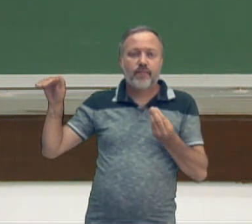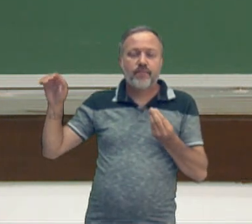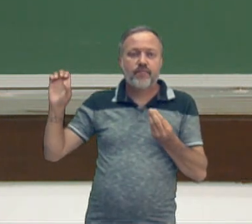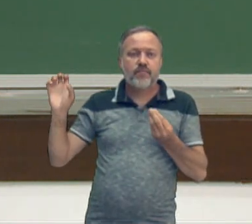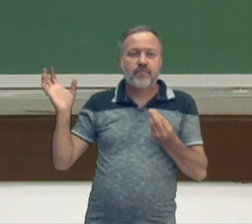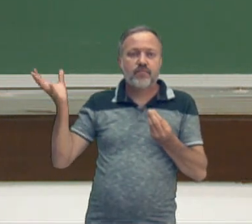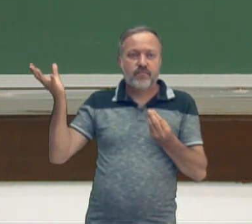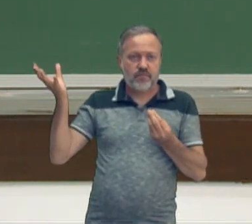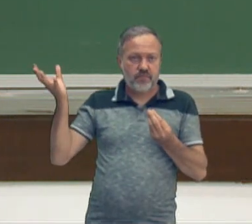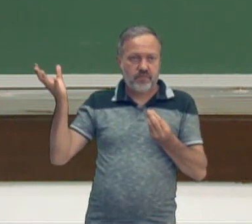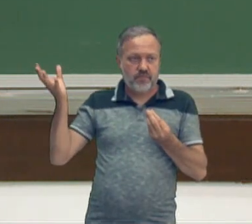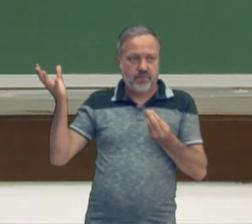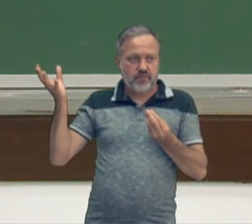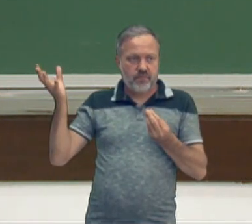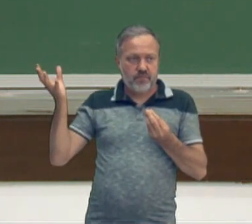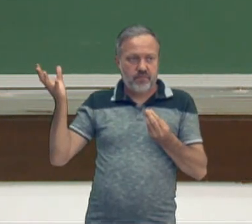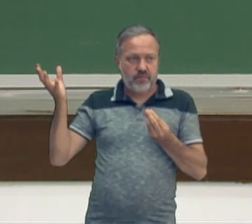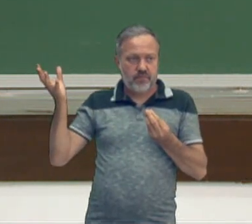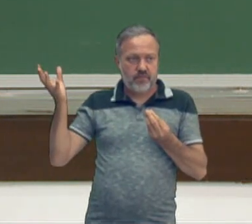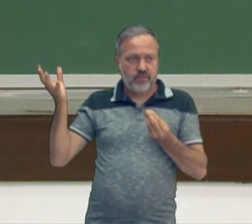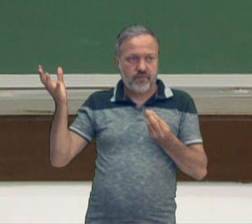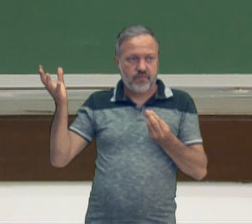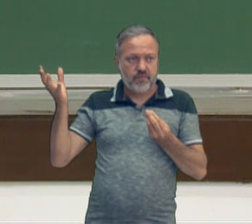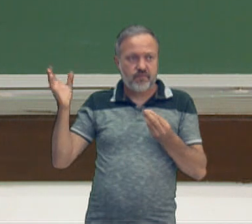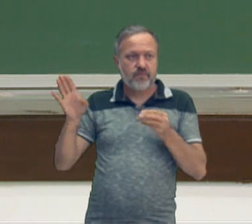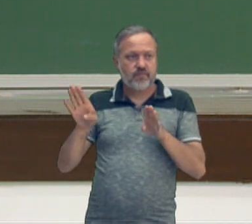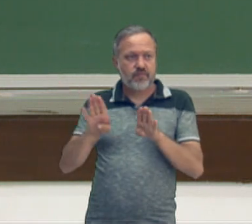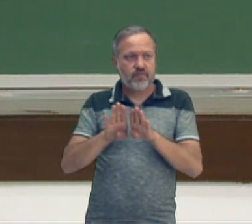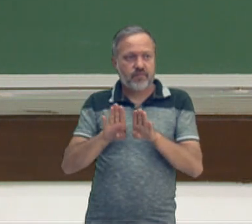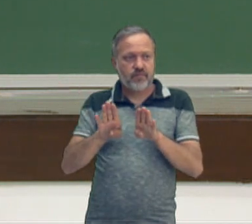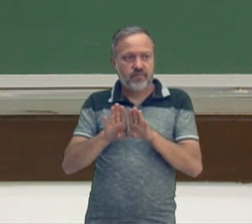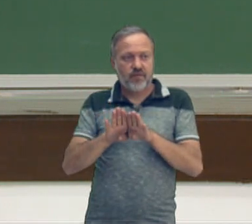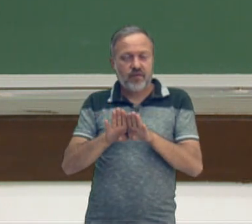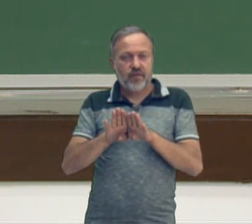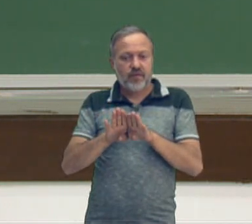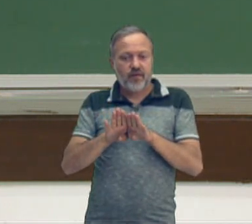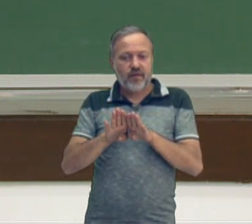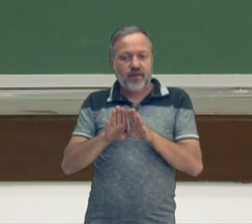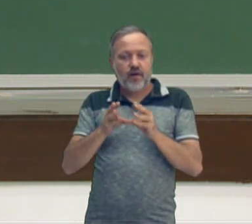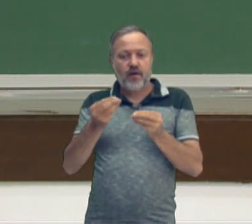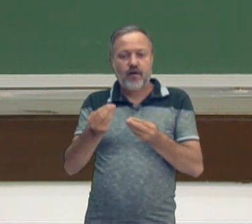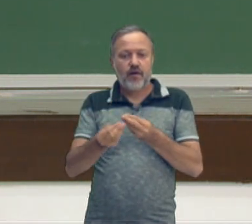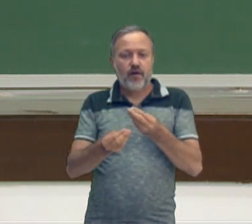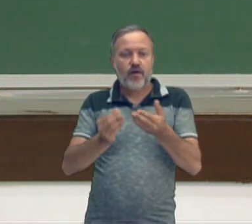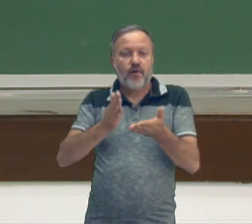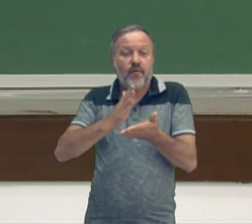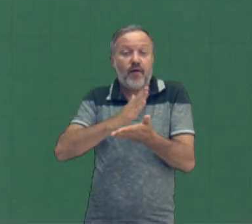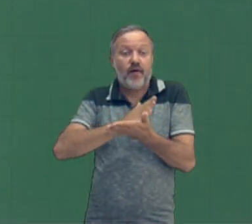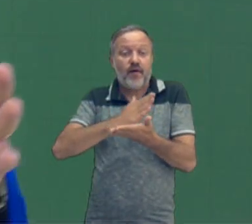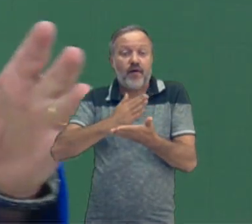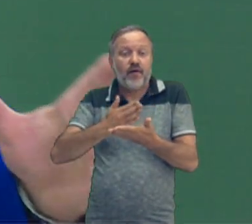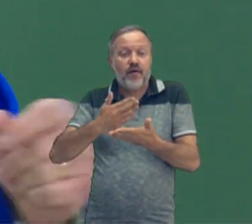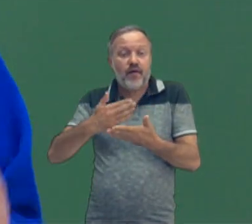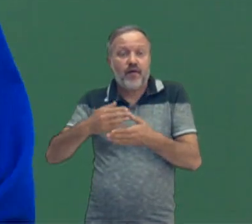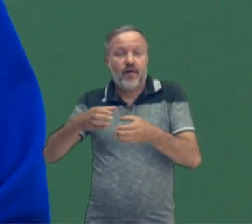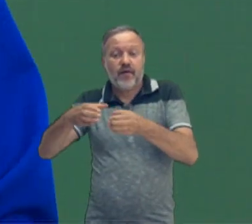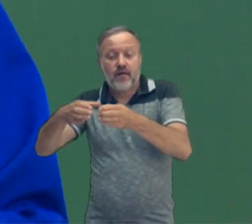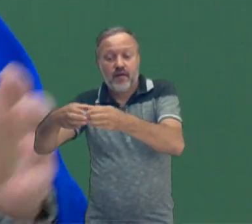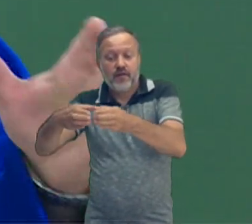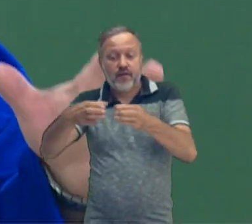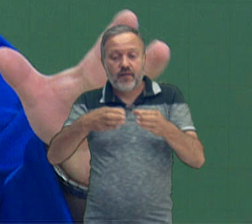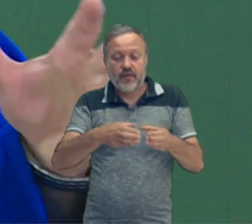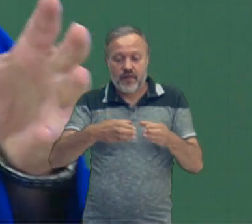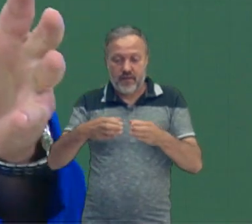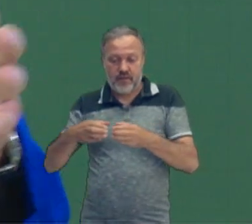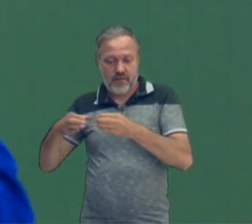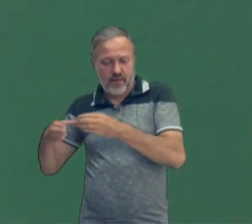faz parte do estudo da demografia. Essa população, ela está distribuída de que maneira? Ela está correta? Ela